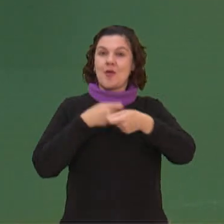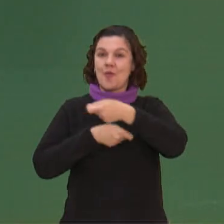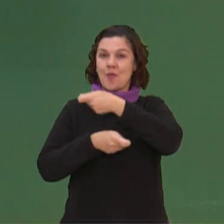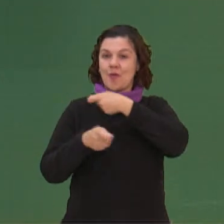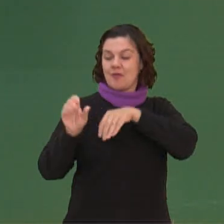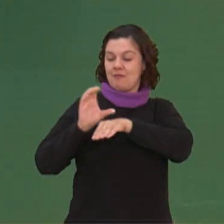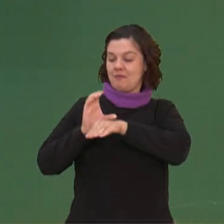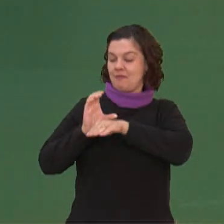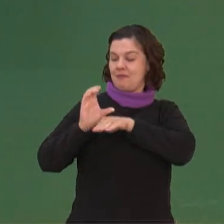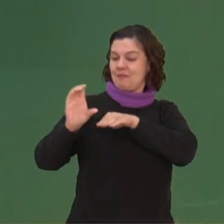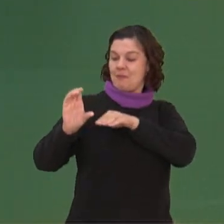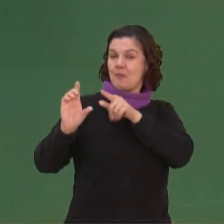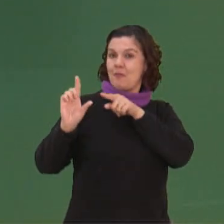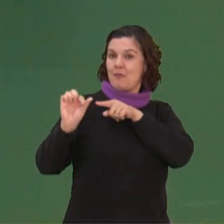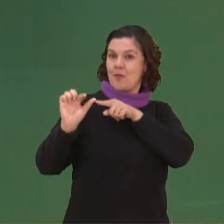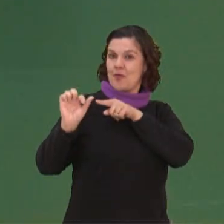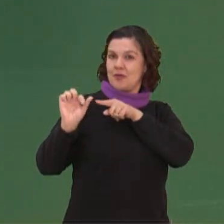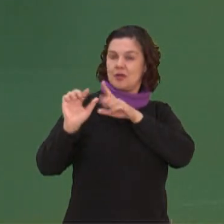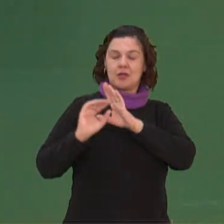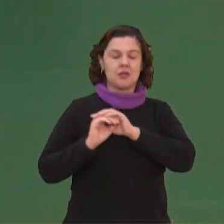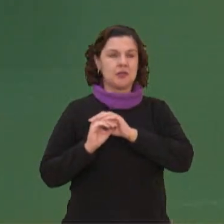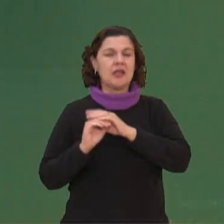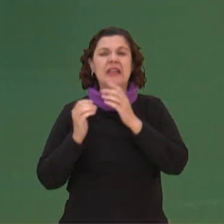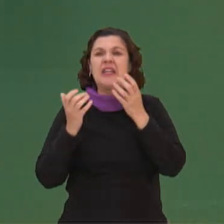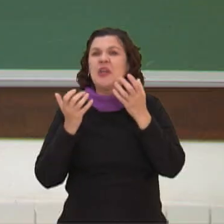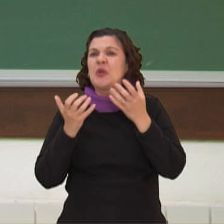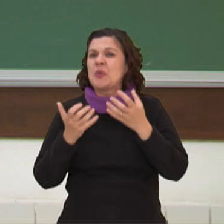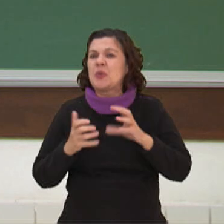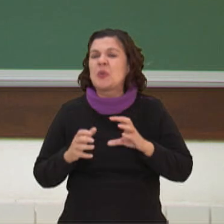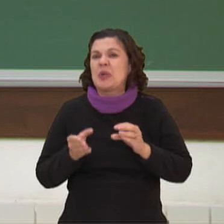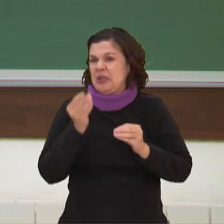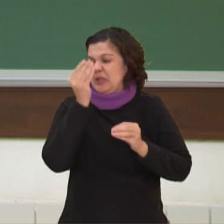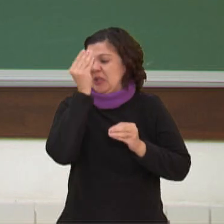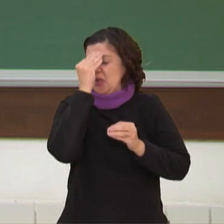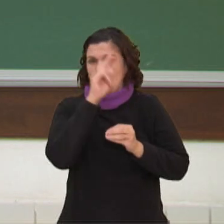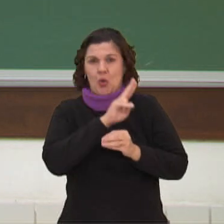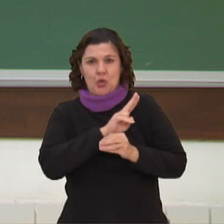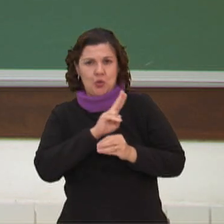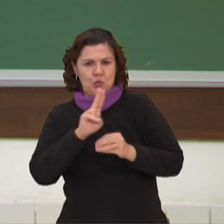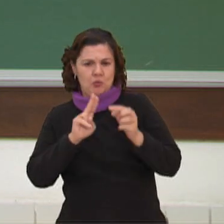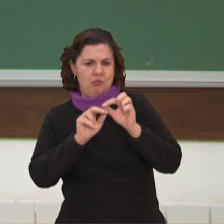Monetária. Não quero que você decore esta resposta.